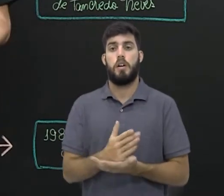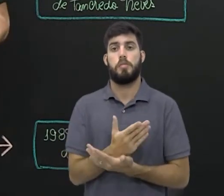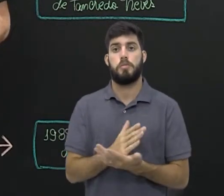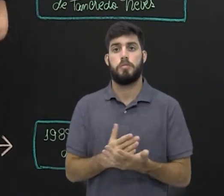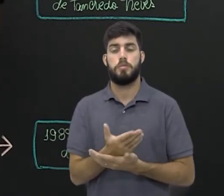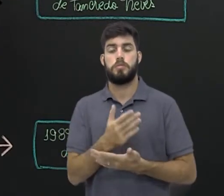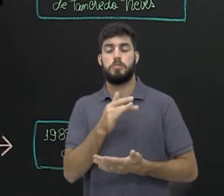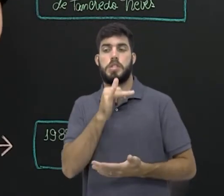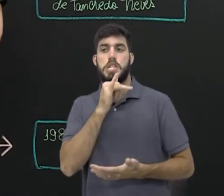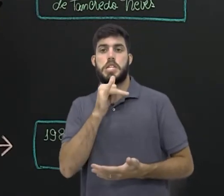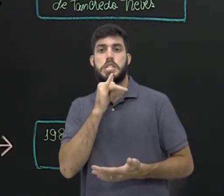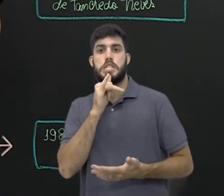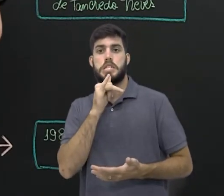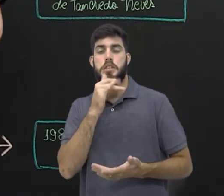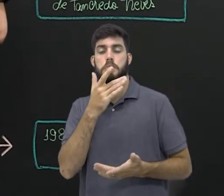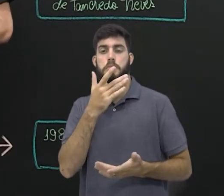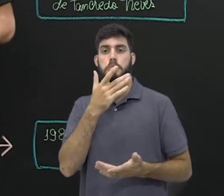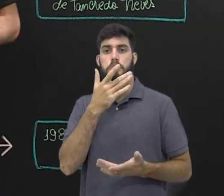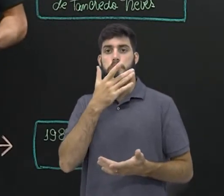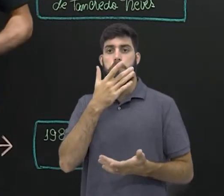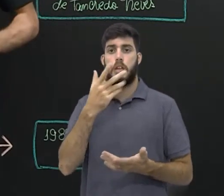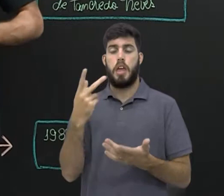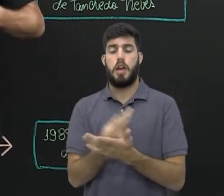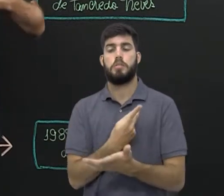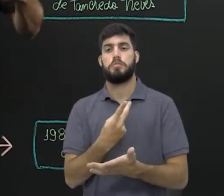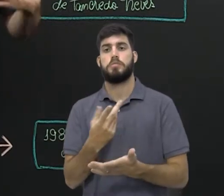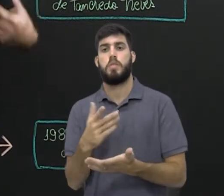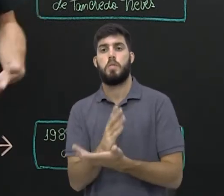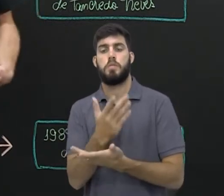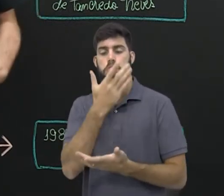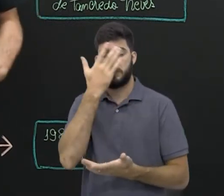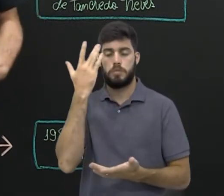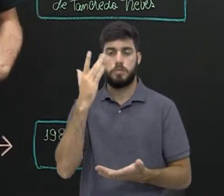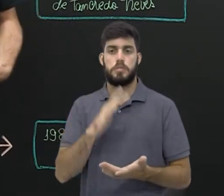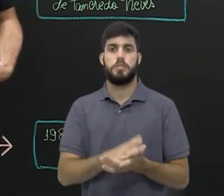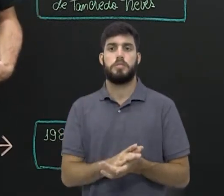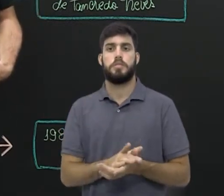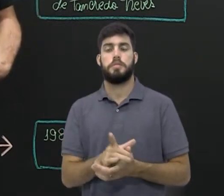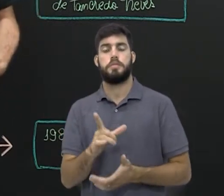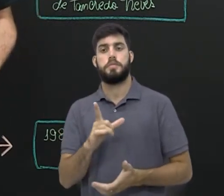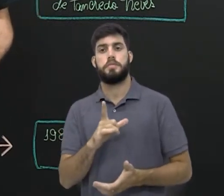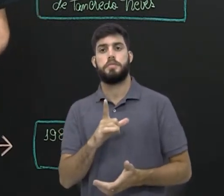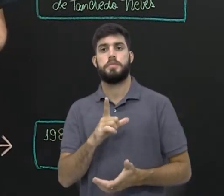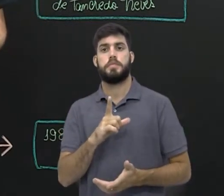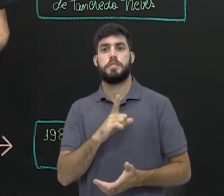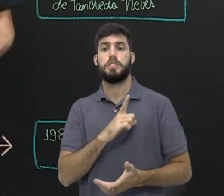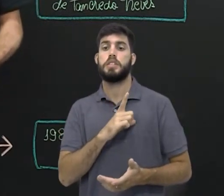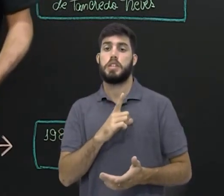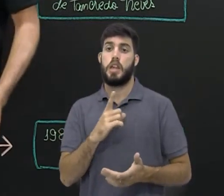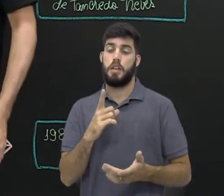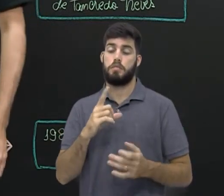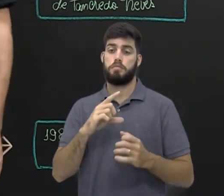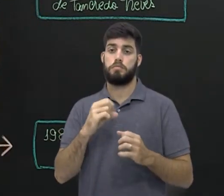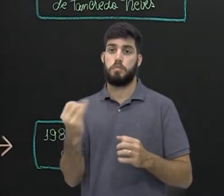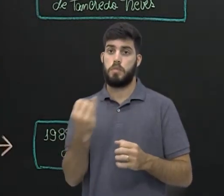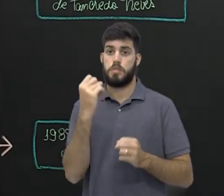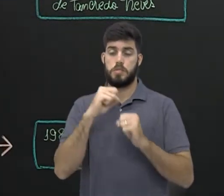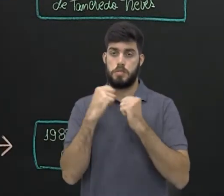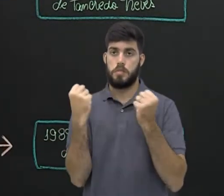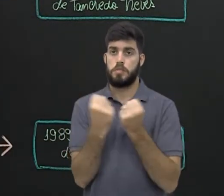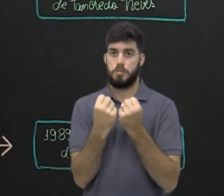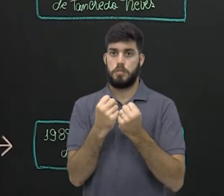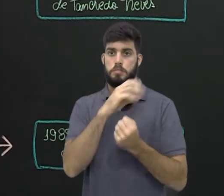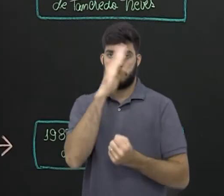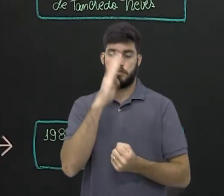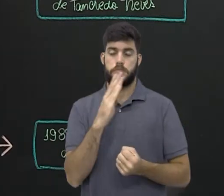dos crimes cometidos durante a ditadura. Teve uma campanha importante na sociedade brasileira por essa lei,